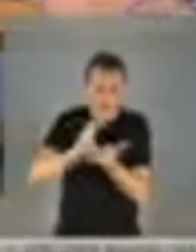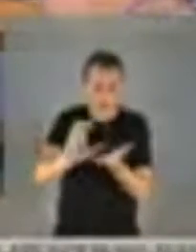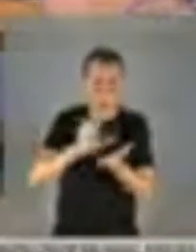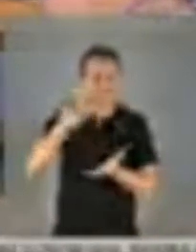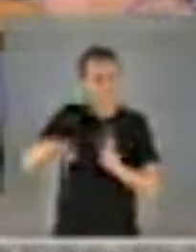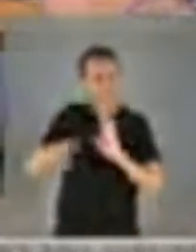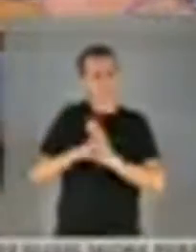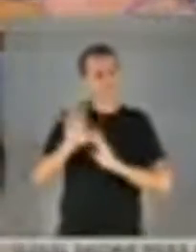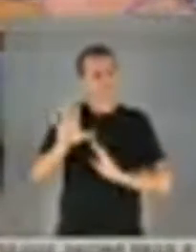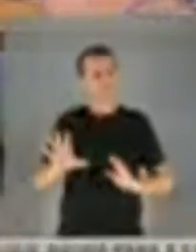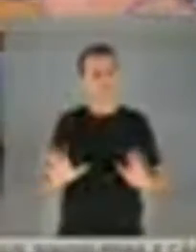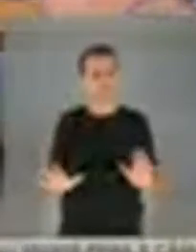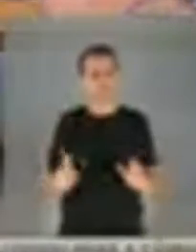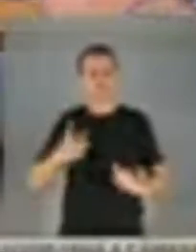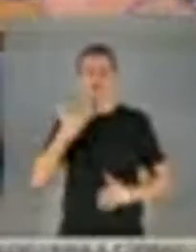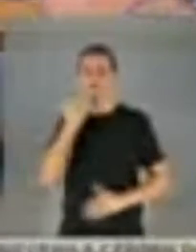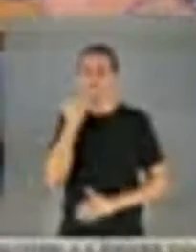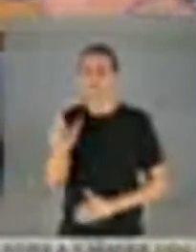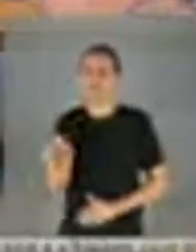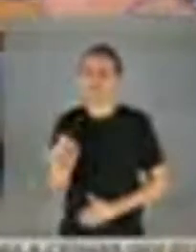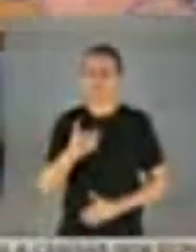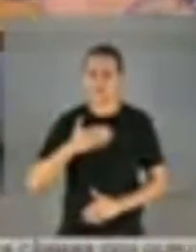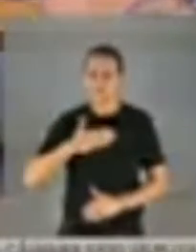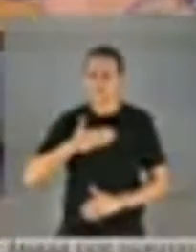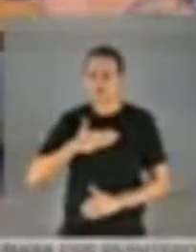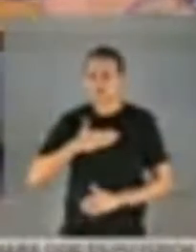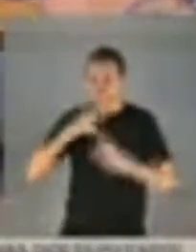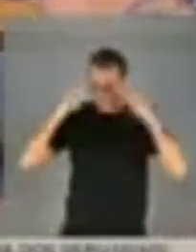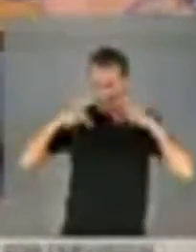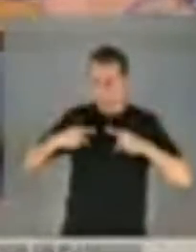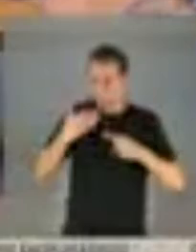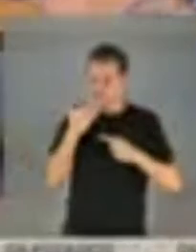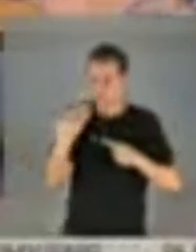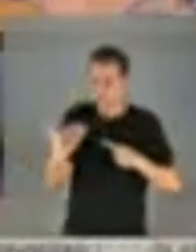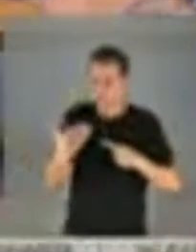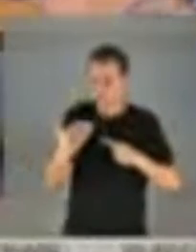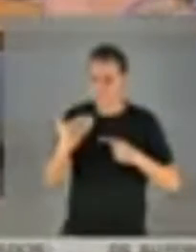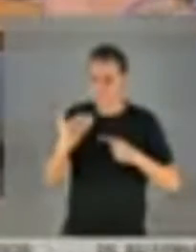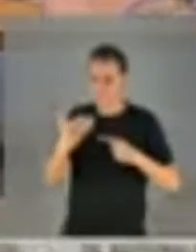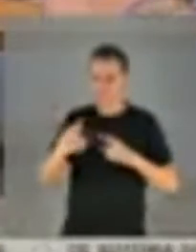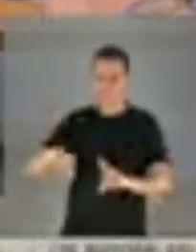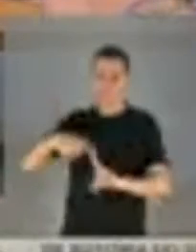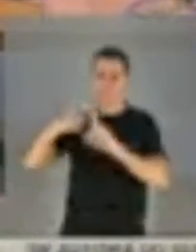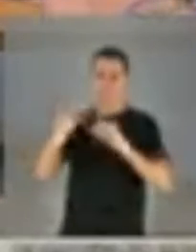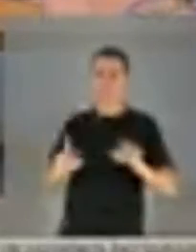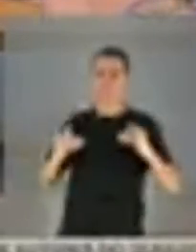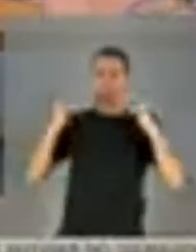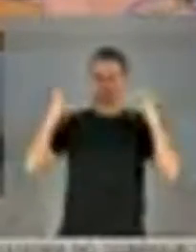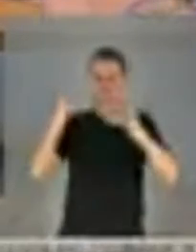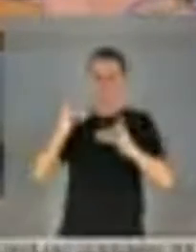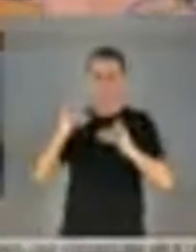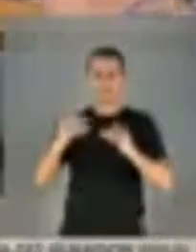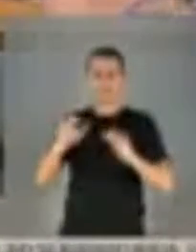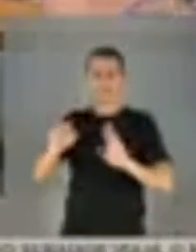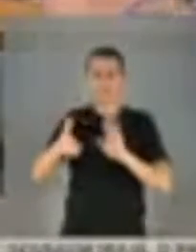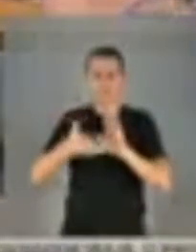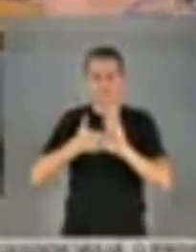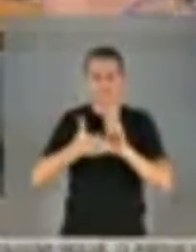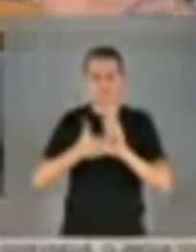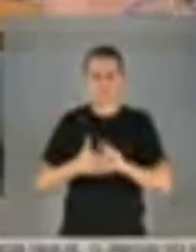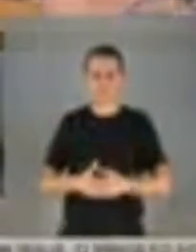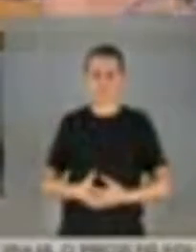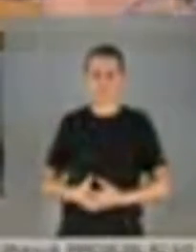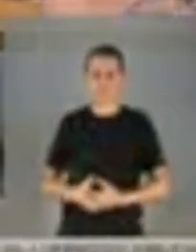o pedido, senhor presidente, é um requerimento meu, que eu quero fazer um pedido extra pauta, é para